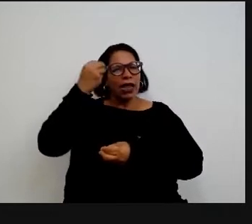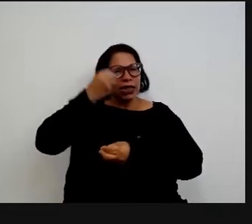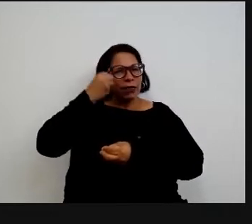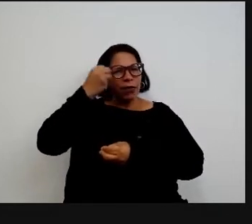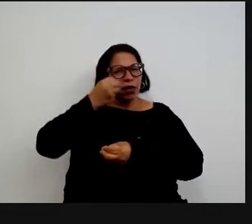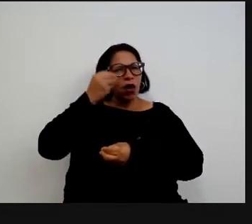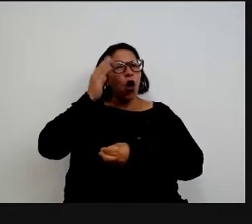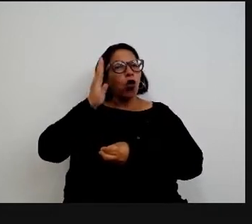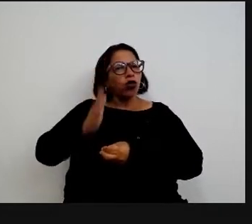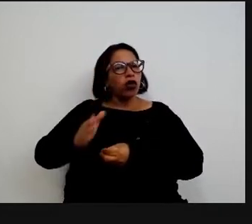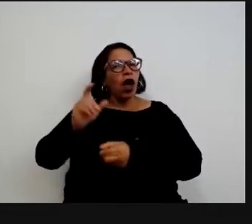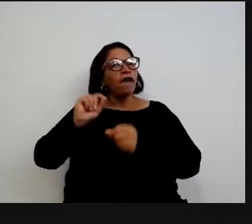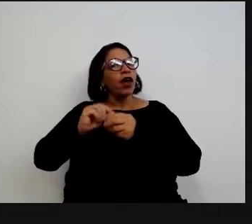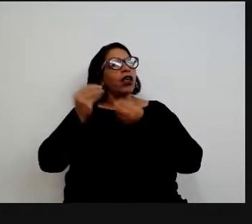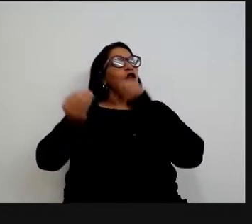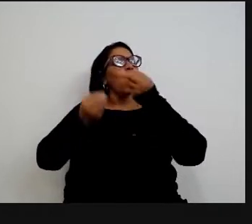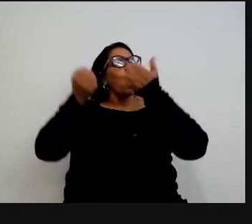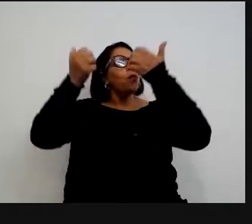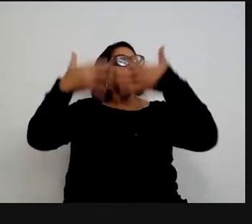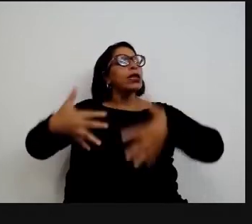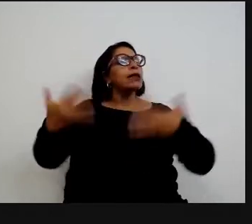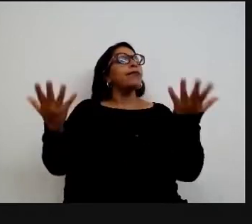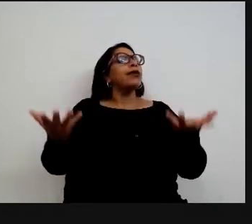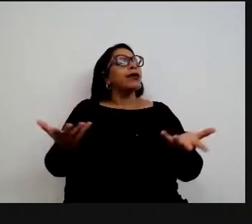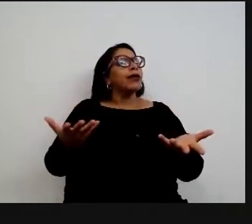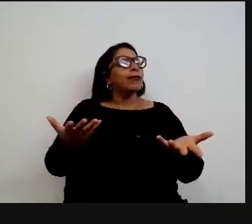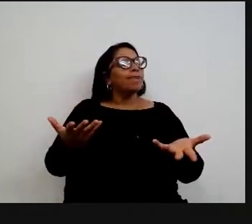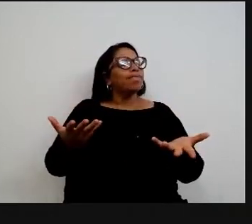se já fazem isso, como fazem, né?